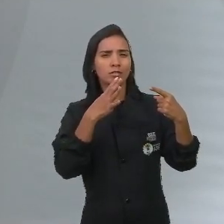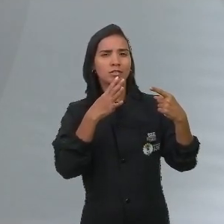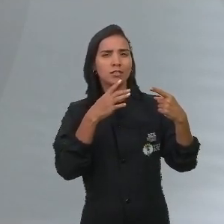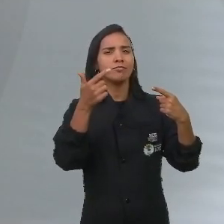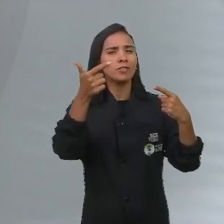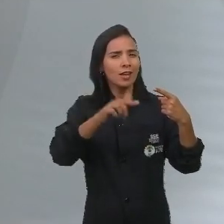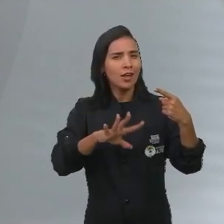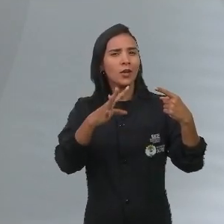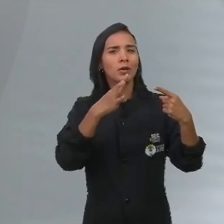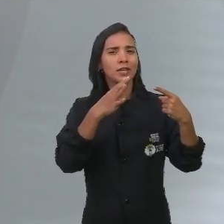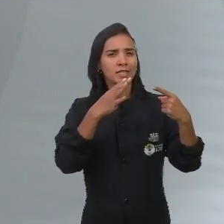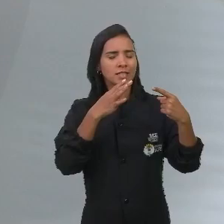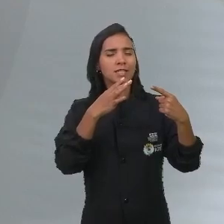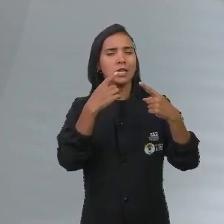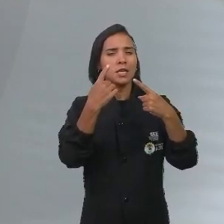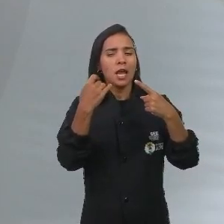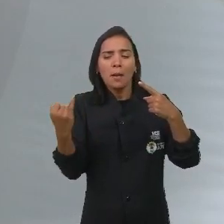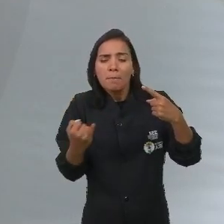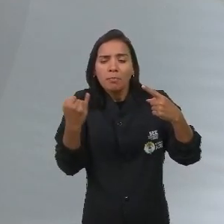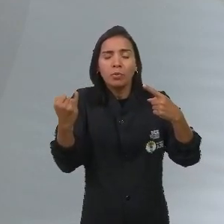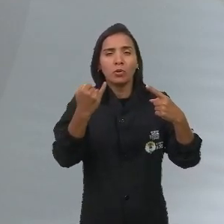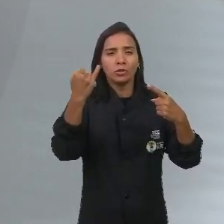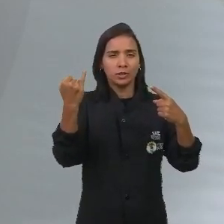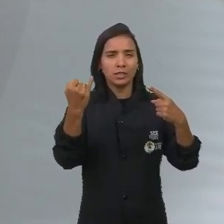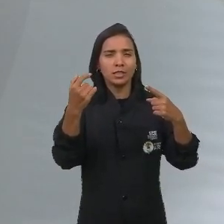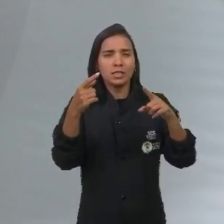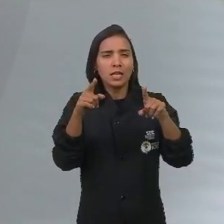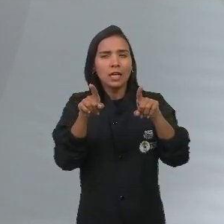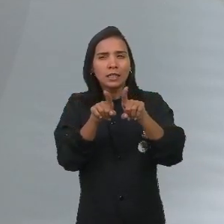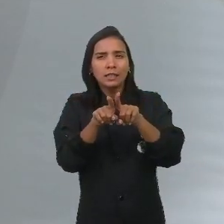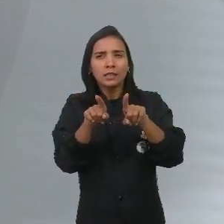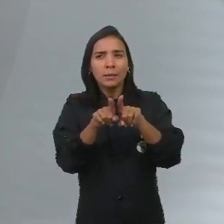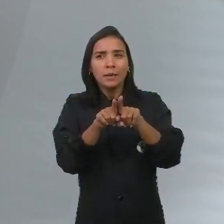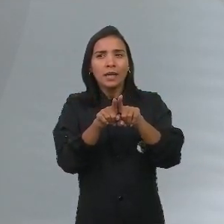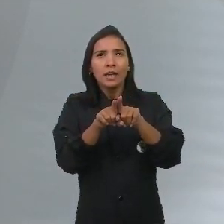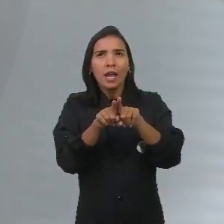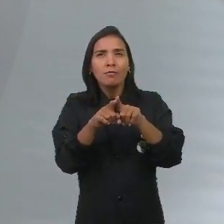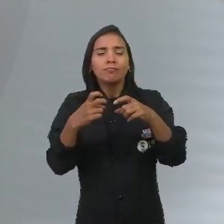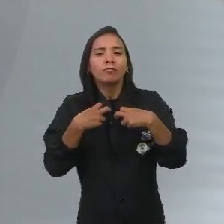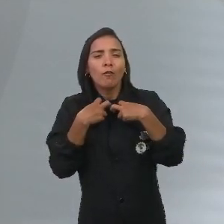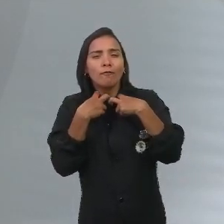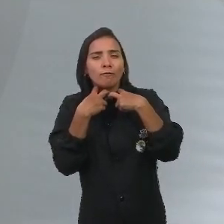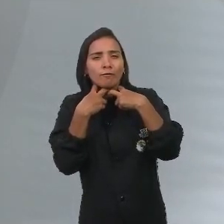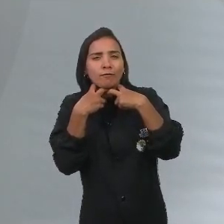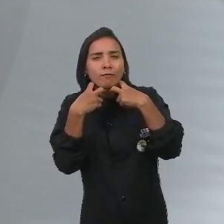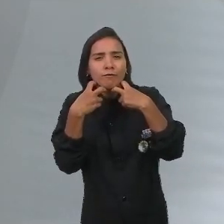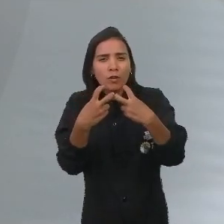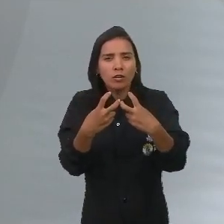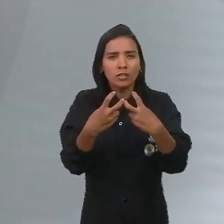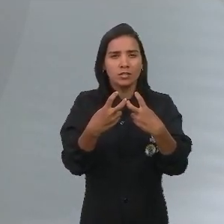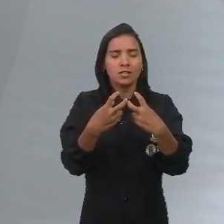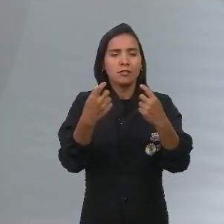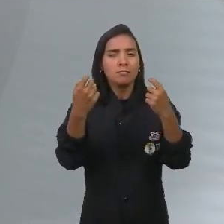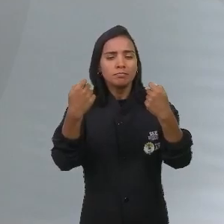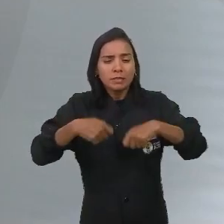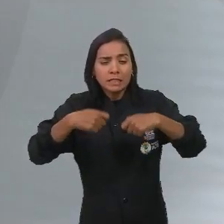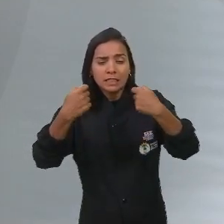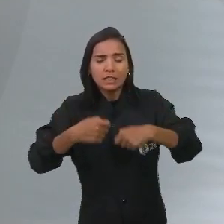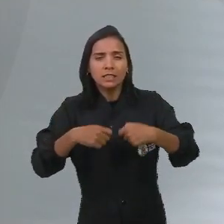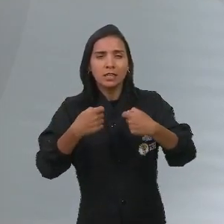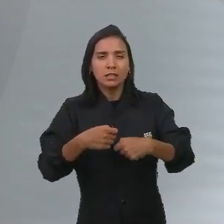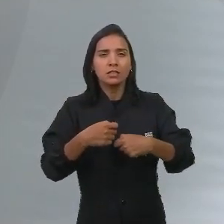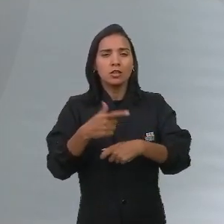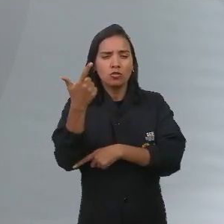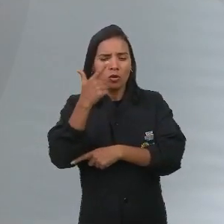reconhecer a importância Ou seja eu preciso dar voz dar eh reconhecimento aquilo